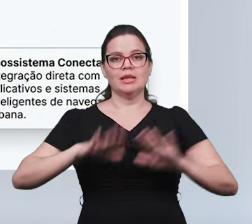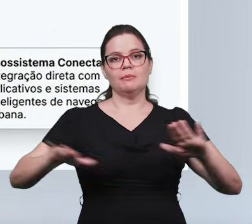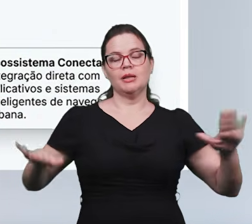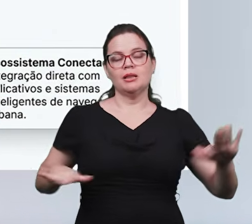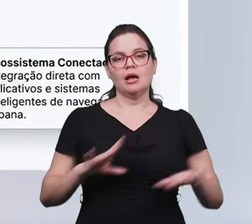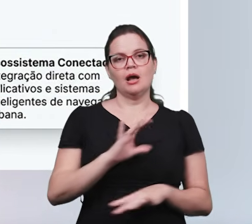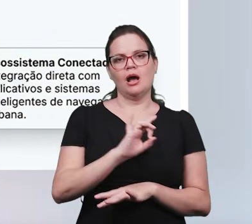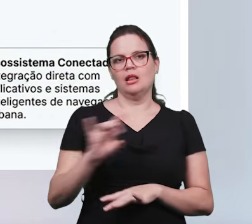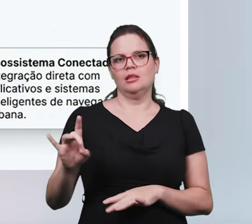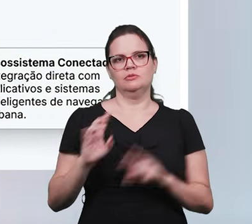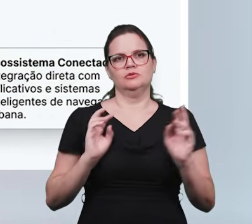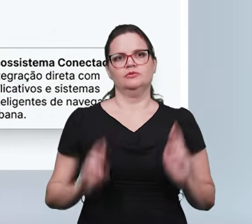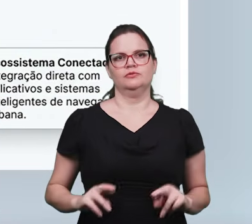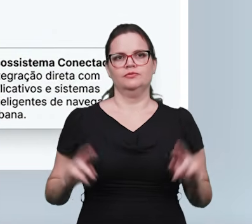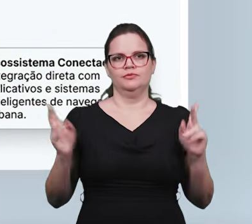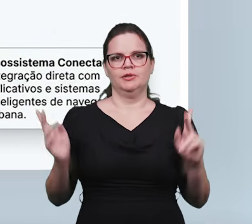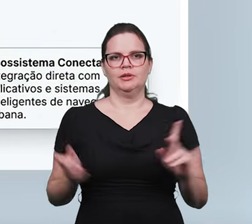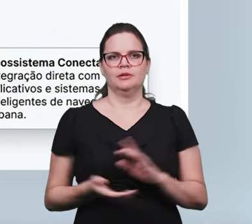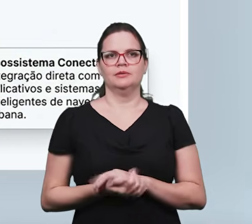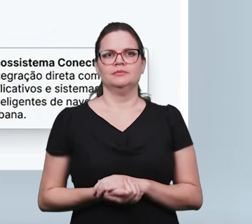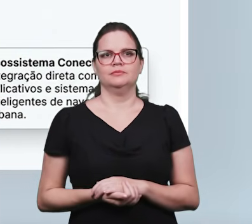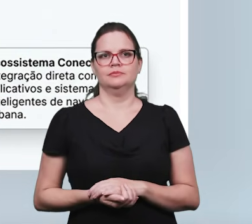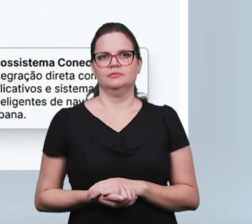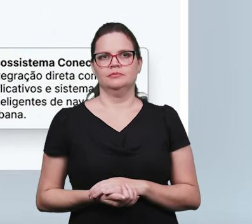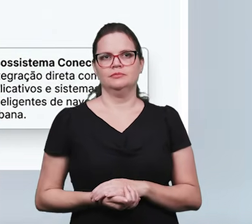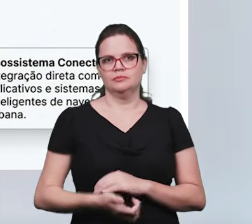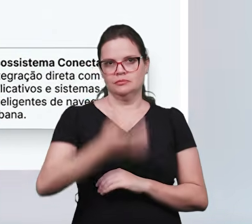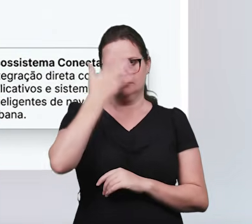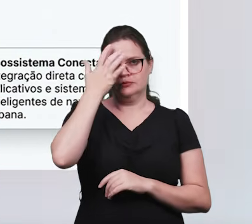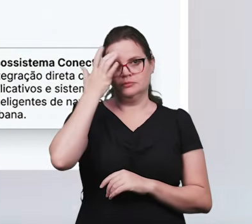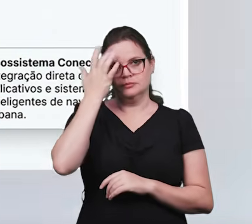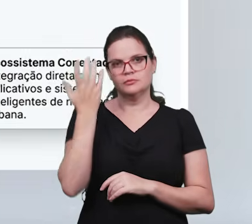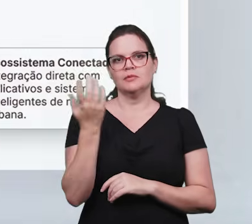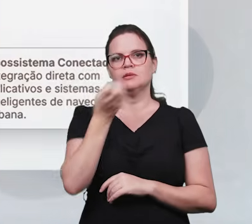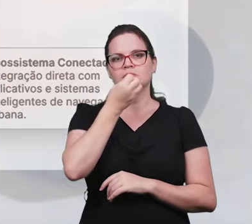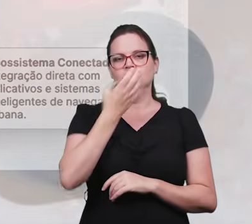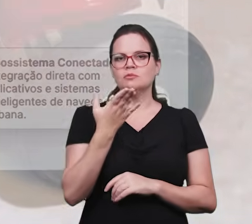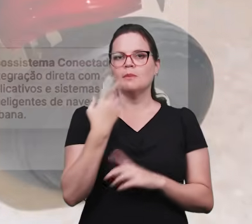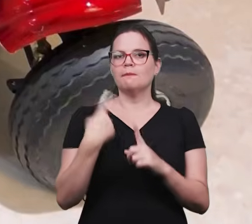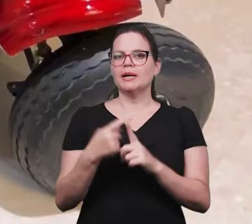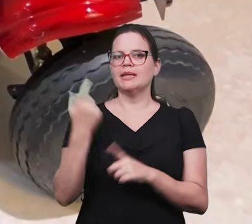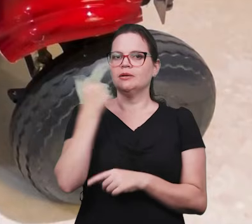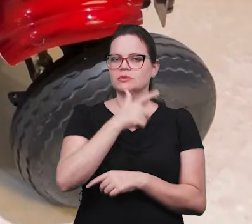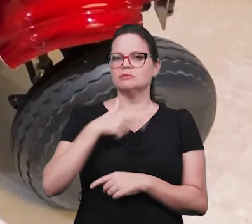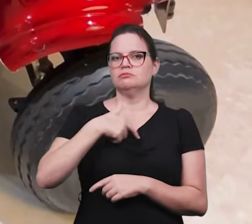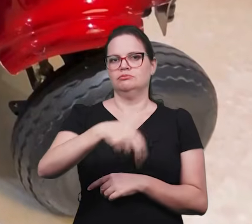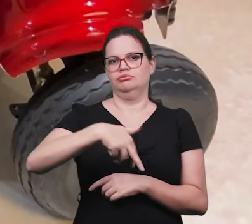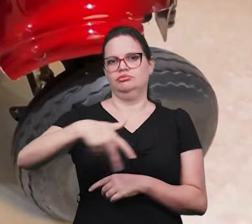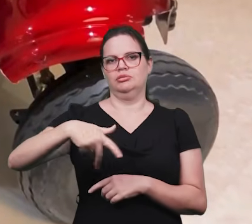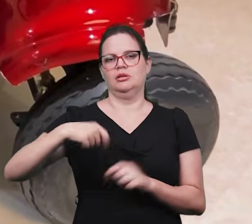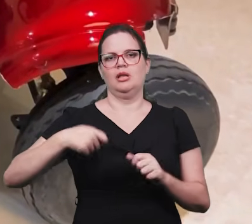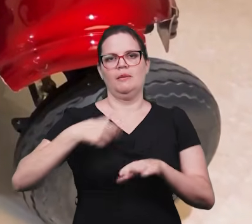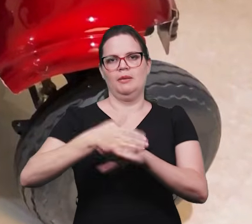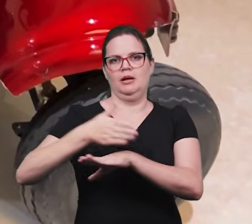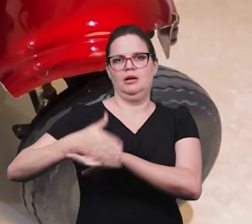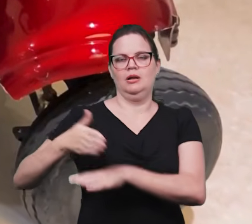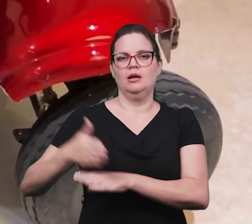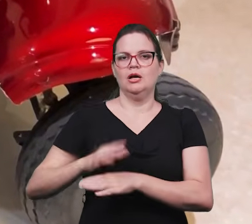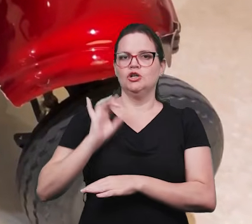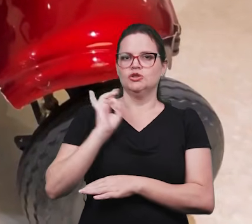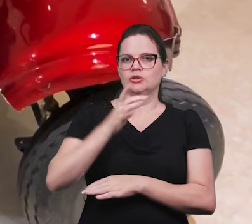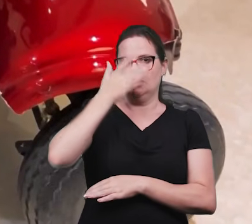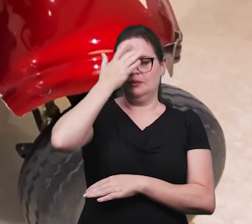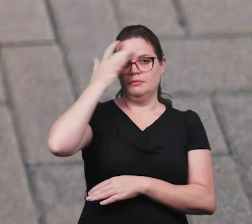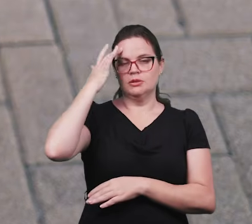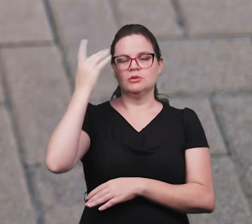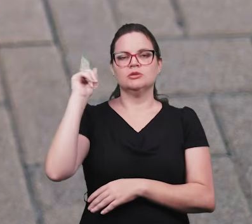assim, um ganho muito grande na mobilidade das pessoas que têm necessidade. Às vezes não estamos falando aqui nem de pessoas